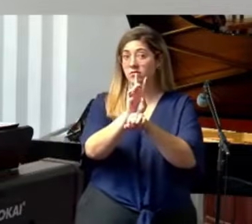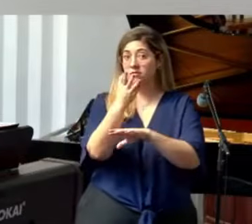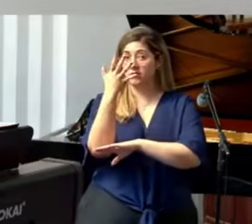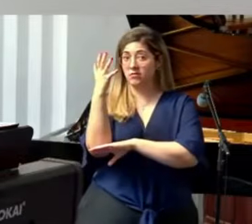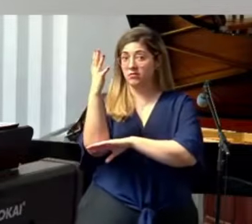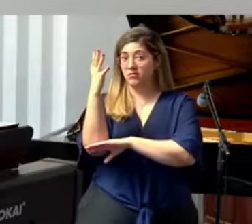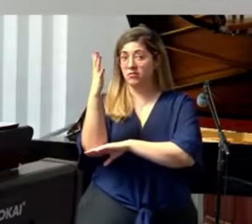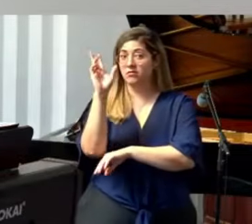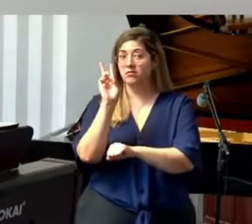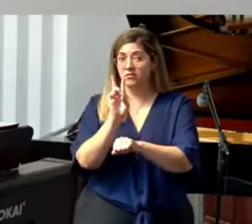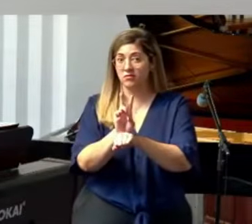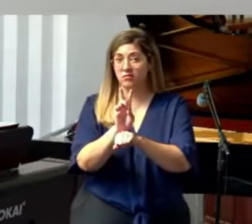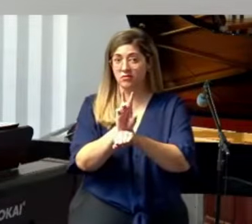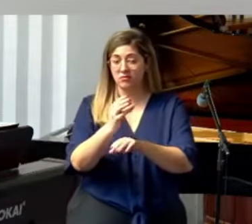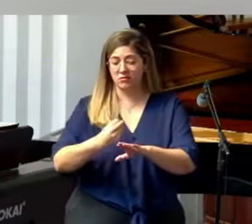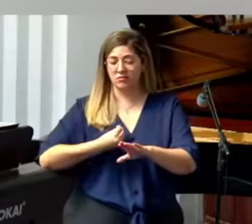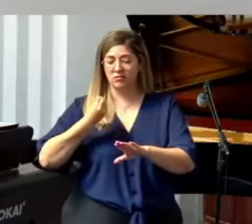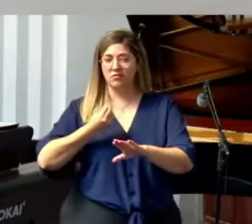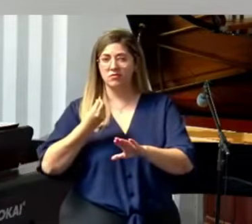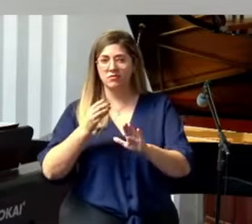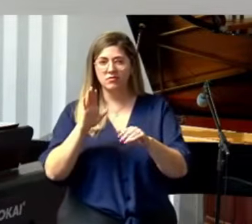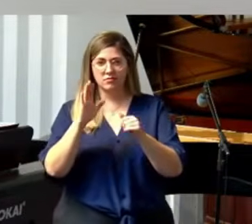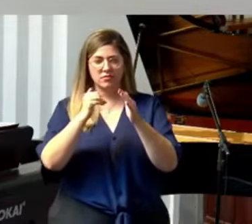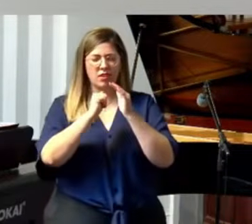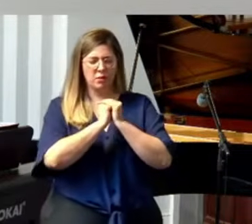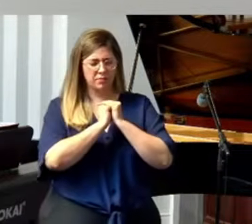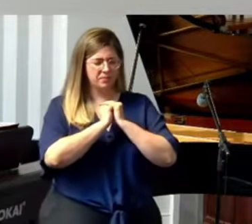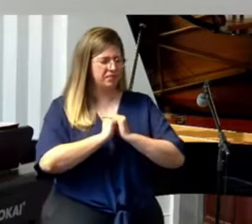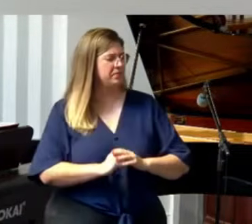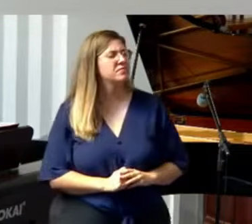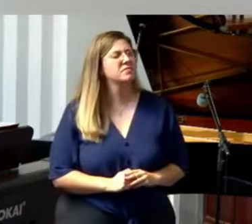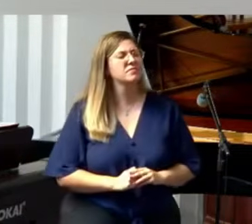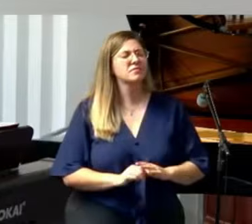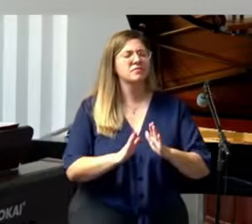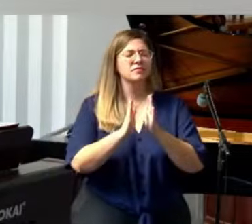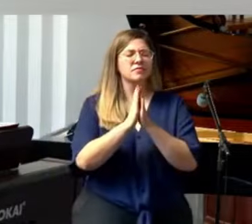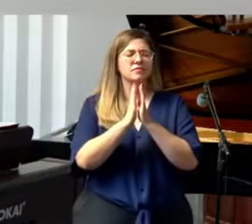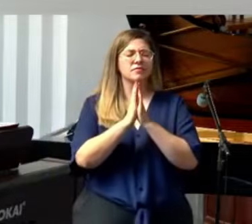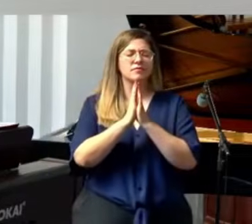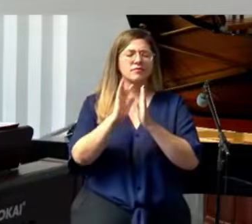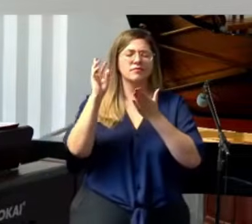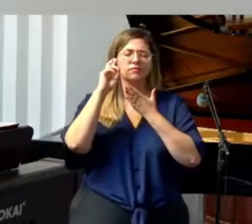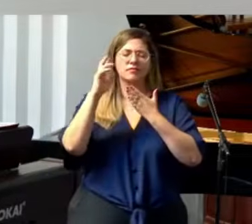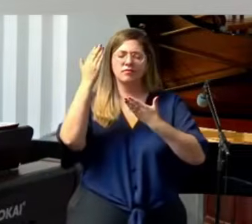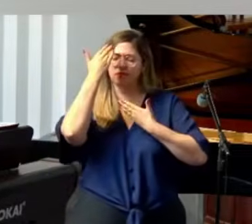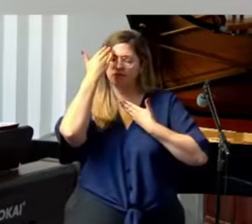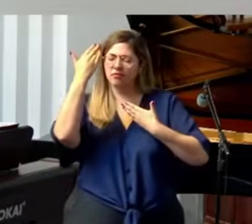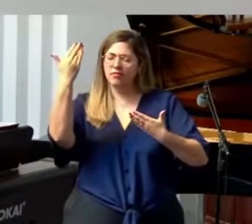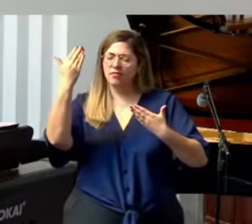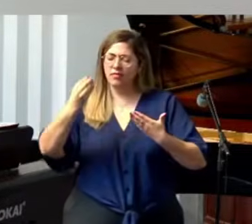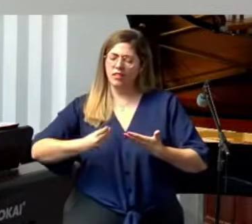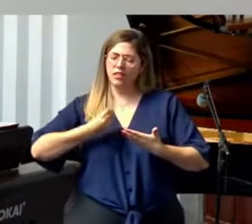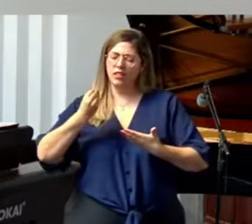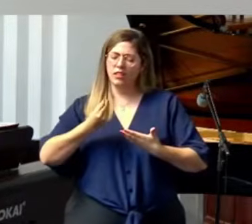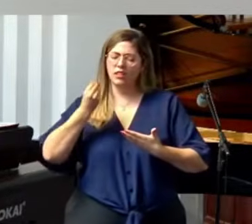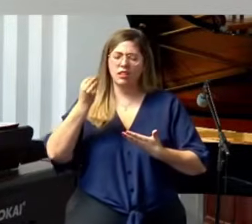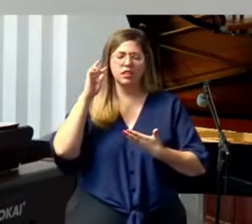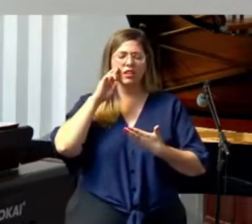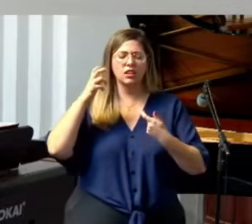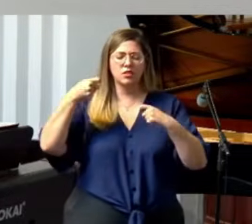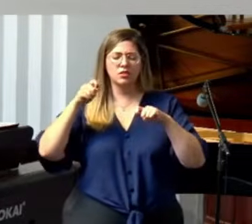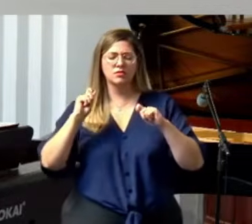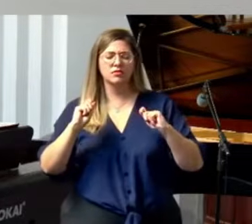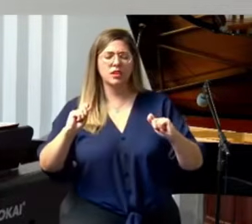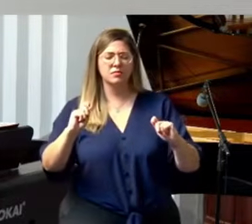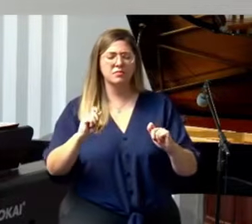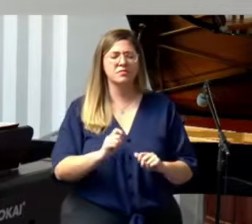da vida. Vamos orar? Senhor Deus, nós somos gratos, ó Pai, pela vida que o Senhor nos